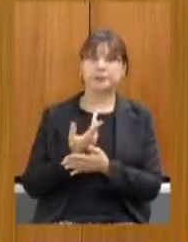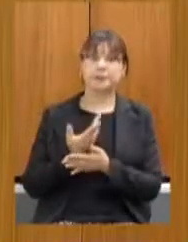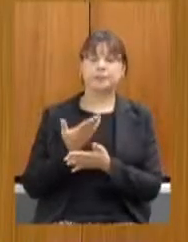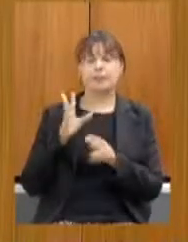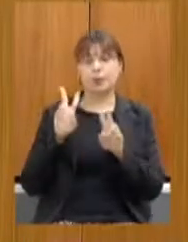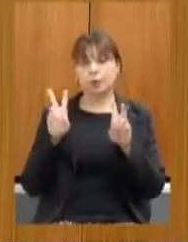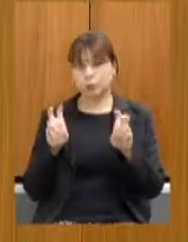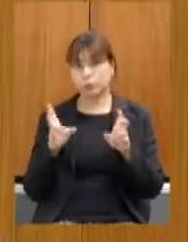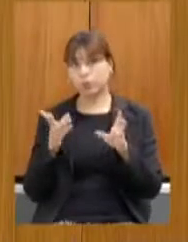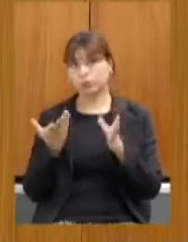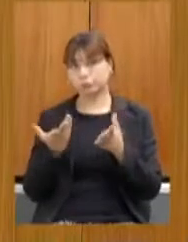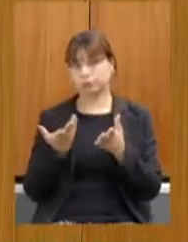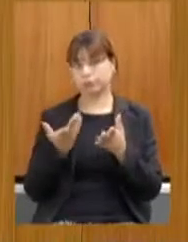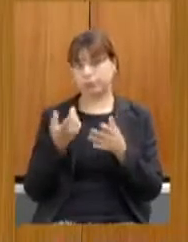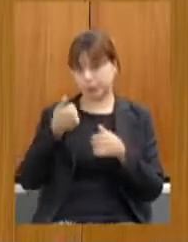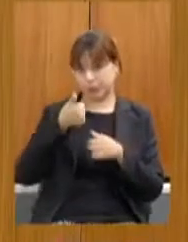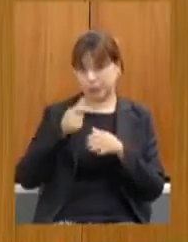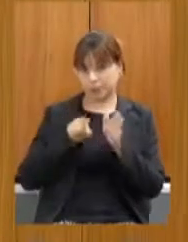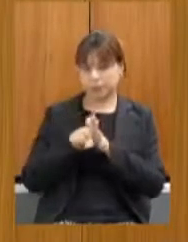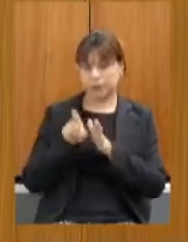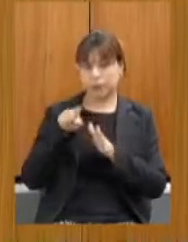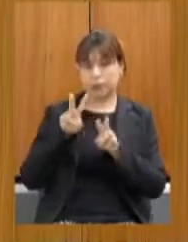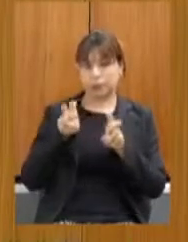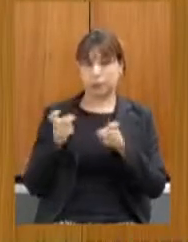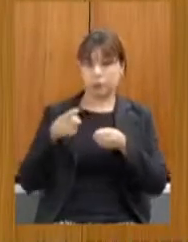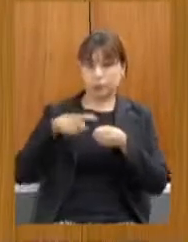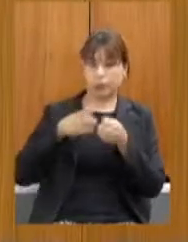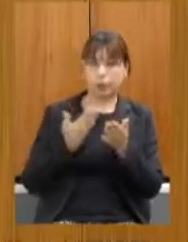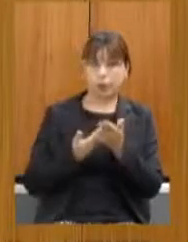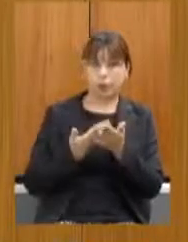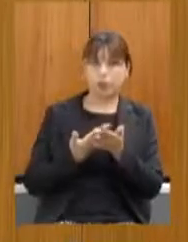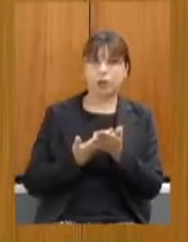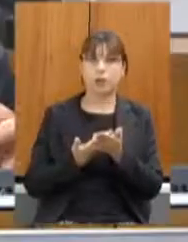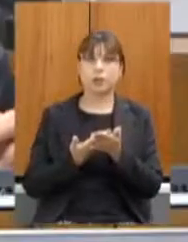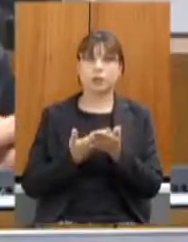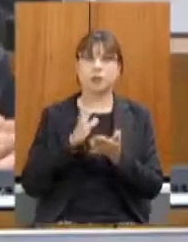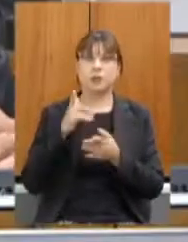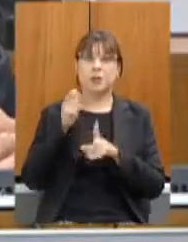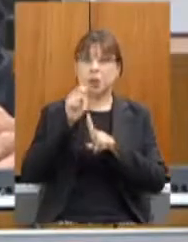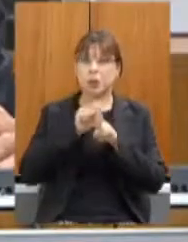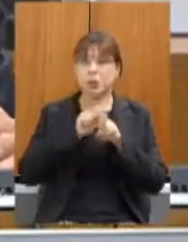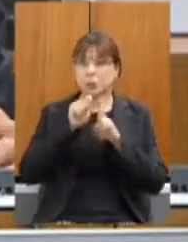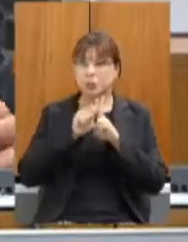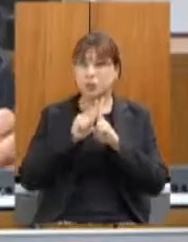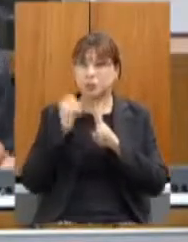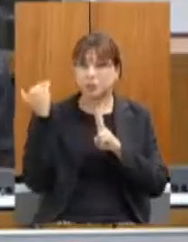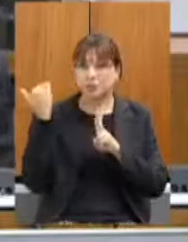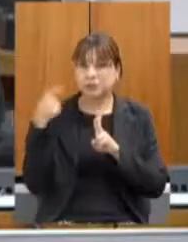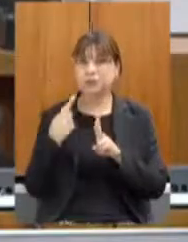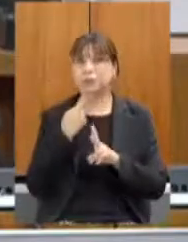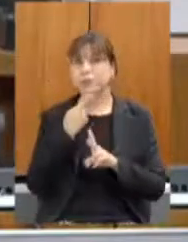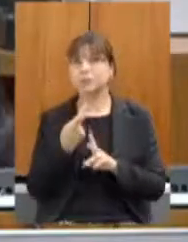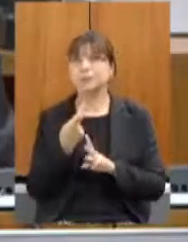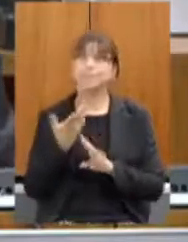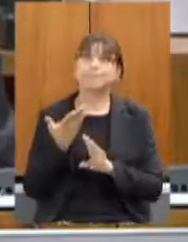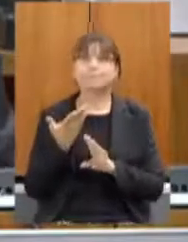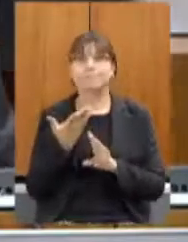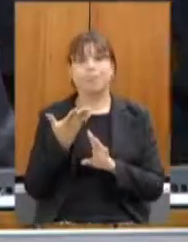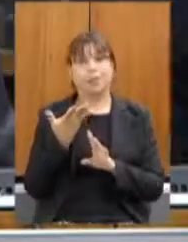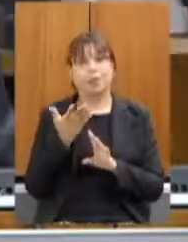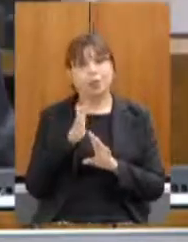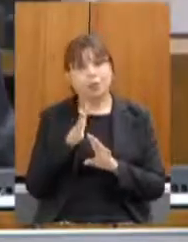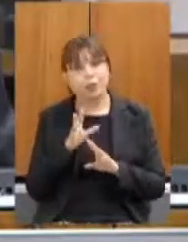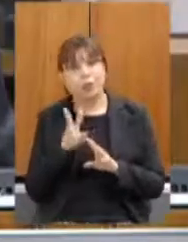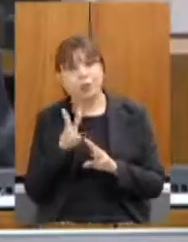analisamos a um mês e meio dois meses atrás sobre a possibilidade de se pensar retornar às